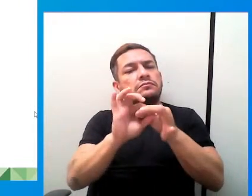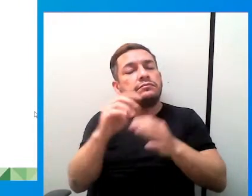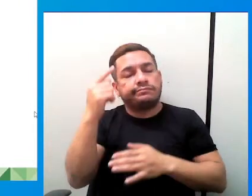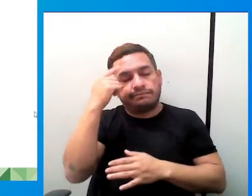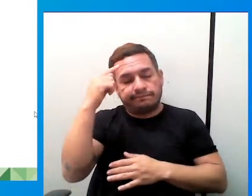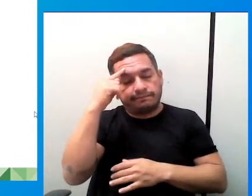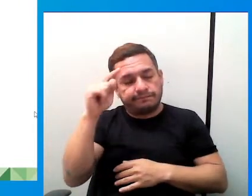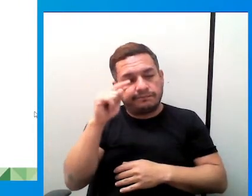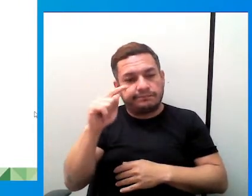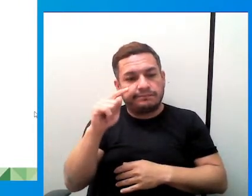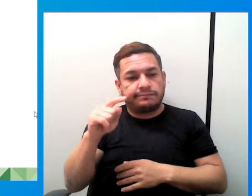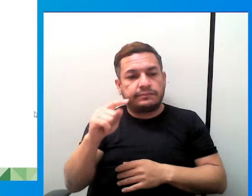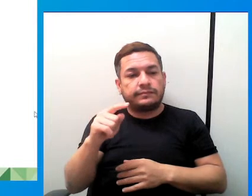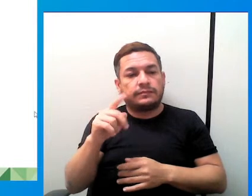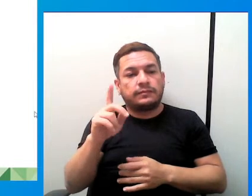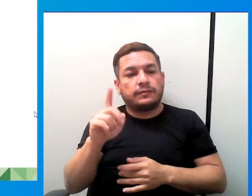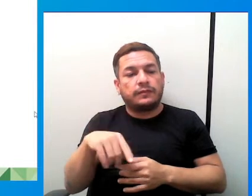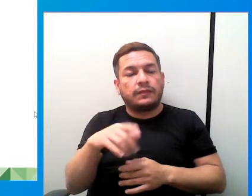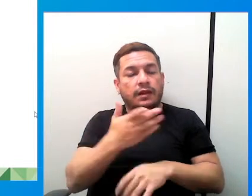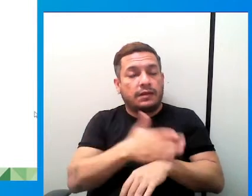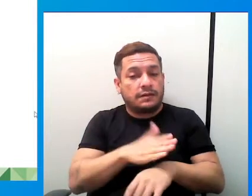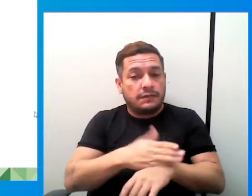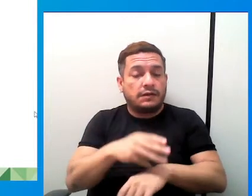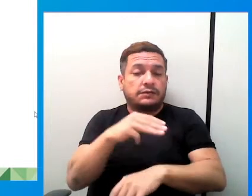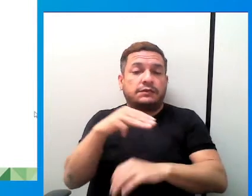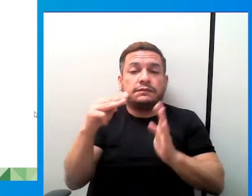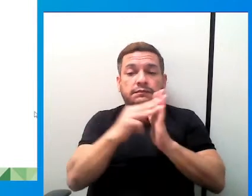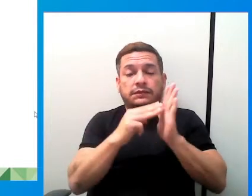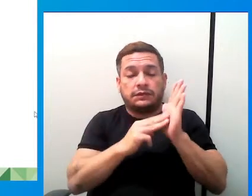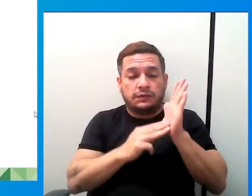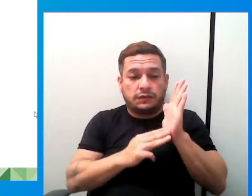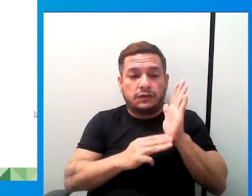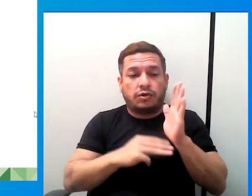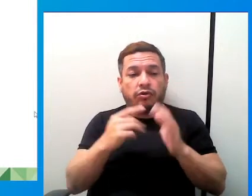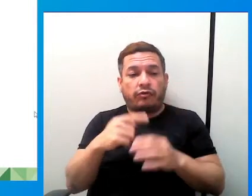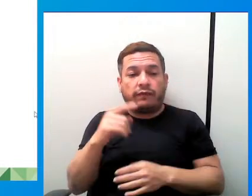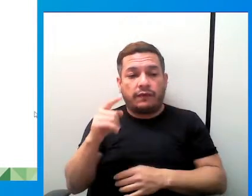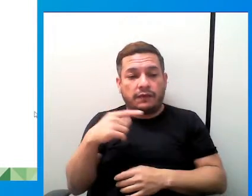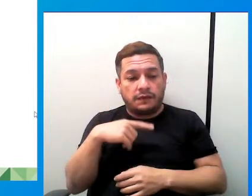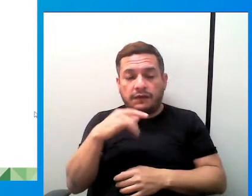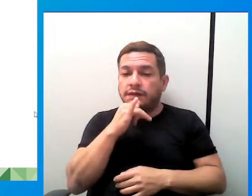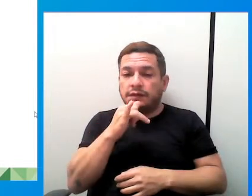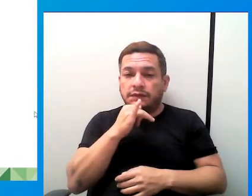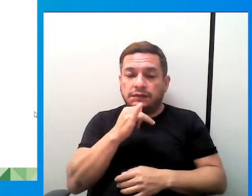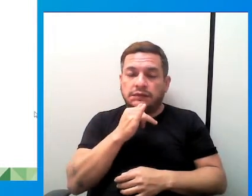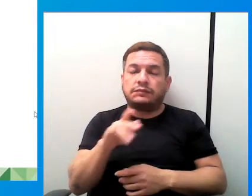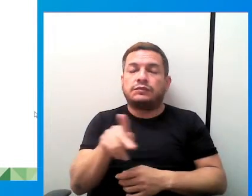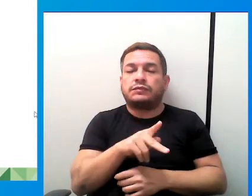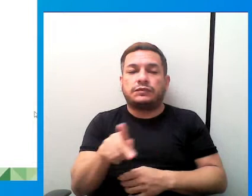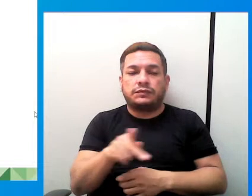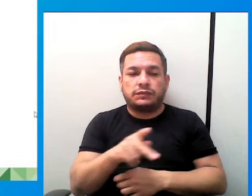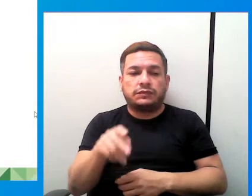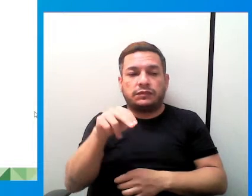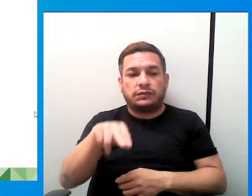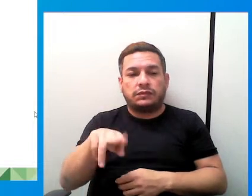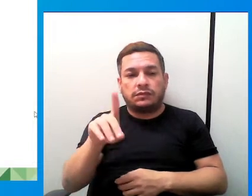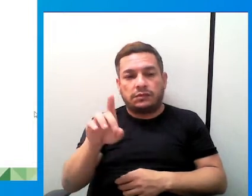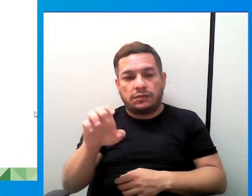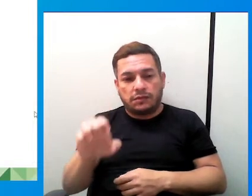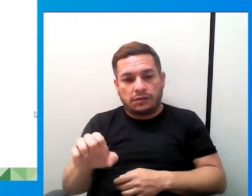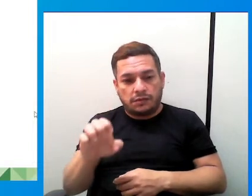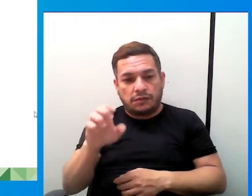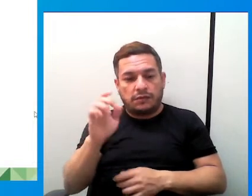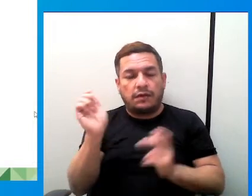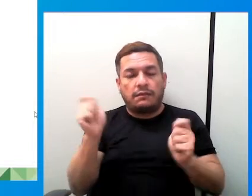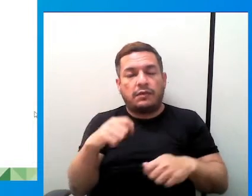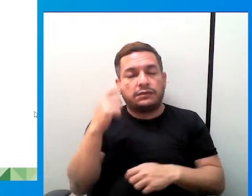ideia da ressignificação das práticas metodológicas. E aí a gente traz diversos exemplos para os professores, para os NDEs, né, para que